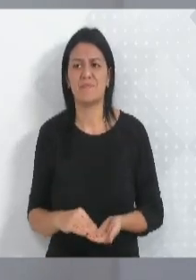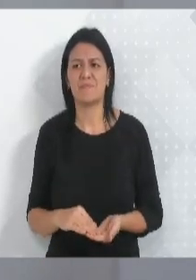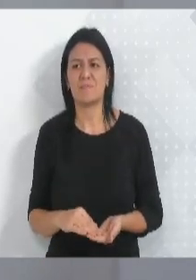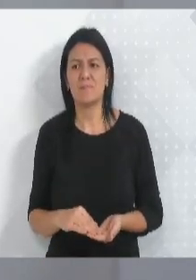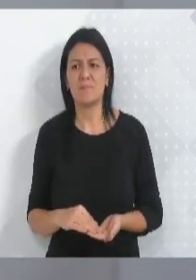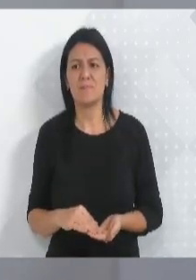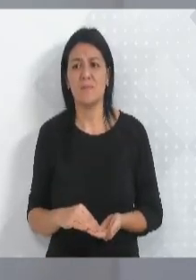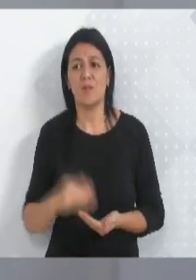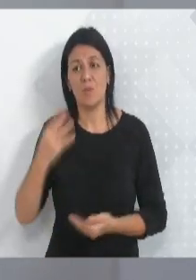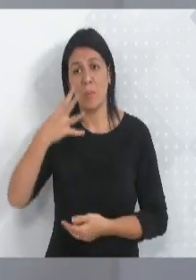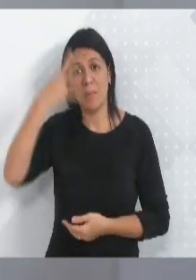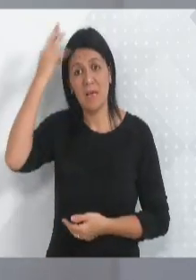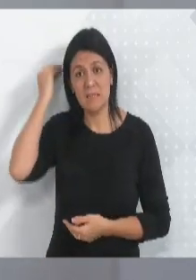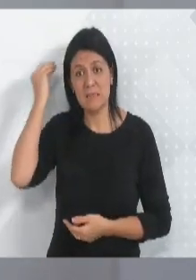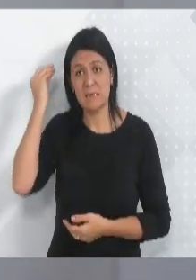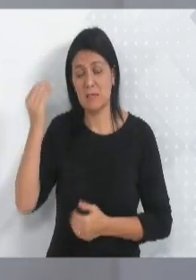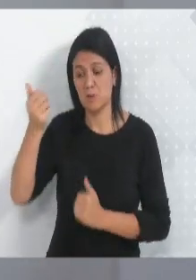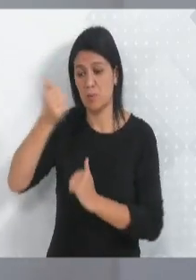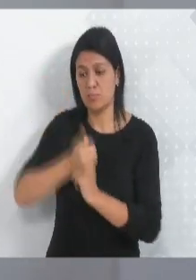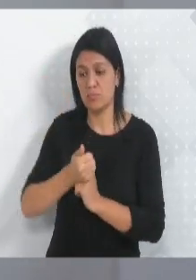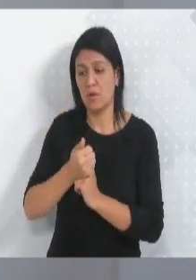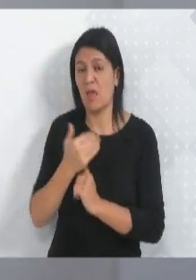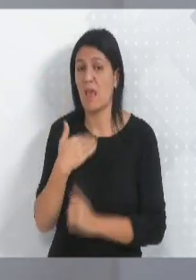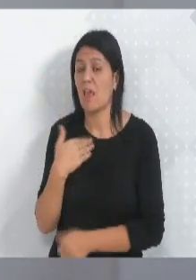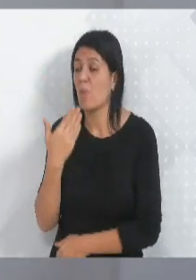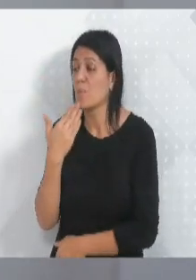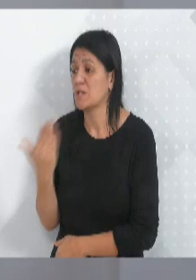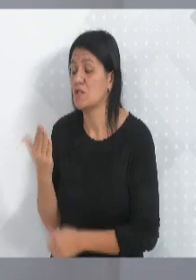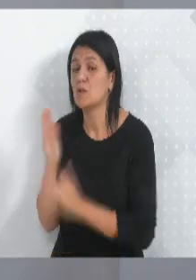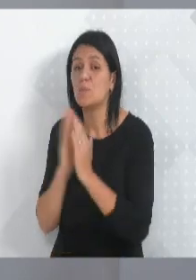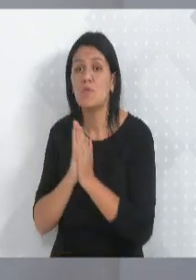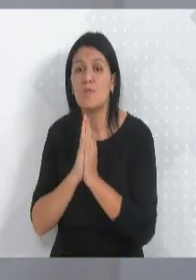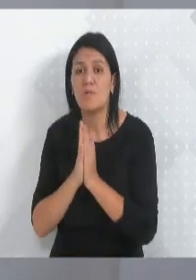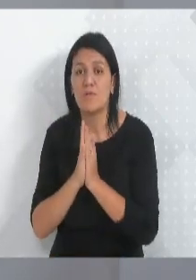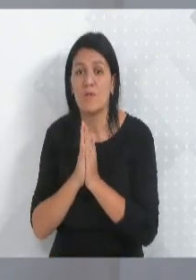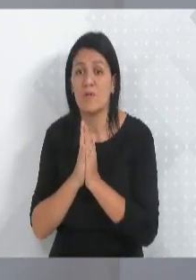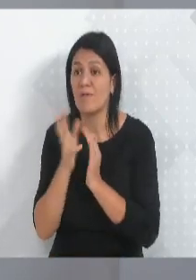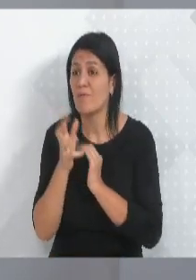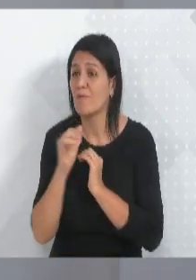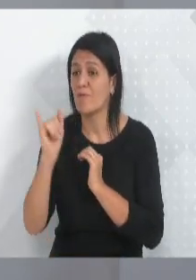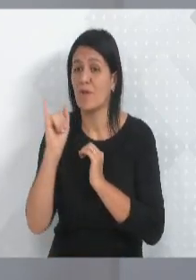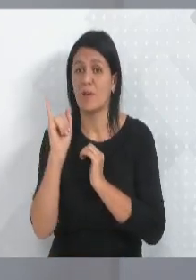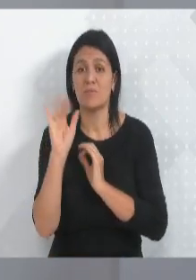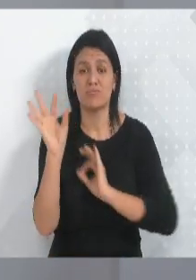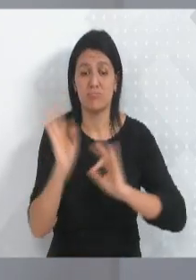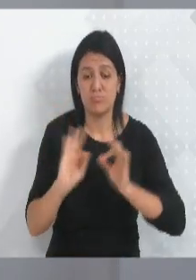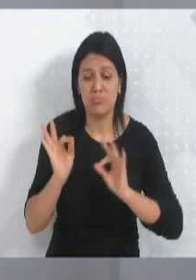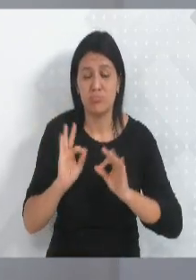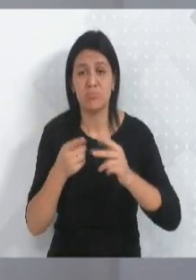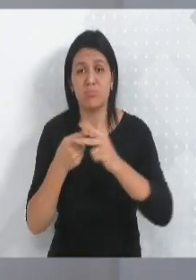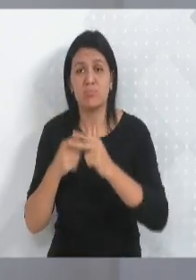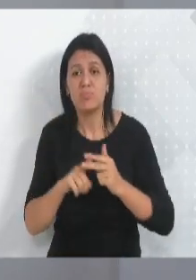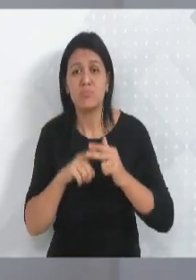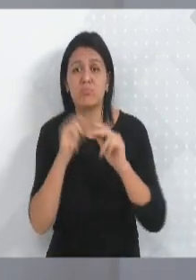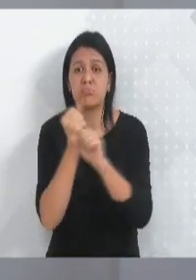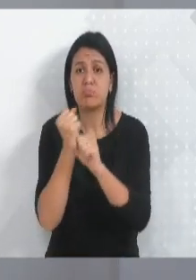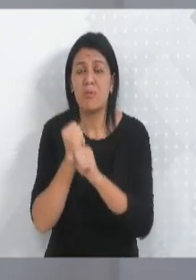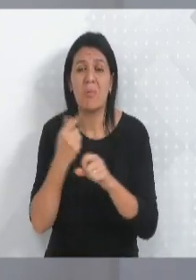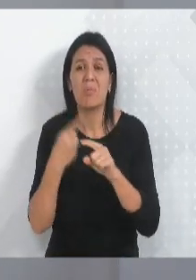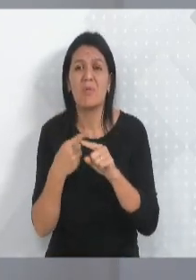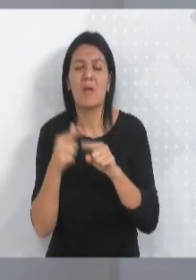foi a primeira coisa que eu falei para ele, pelo amor de Deus, secretário, vamos resolver a questão da manutenção dos nossos educandários, demora